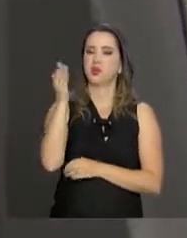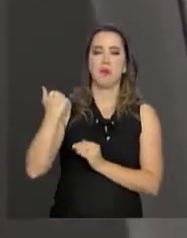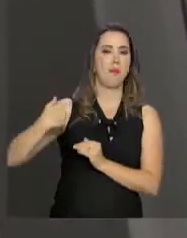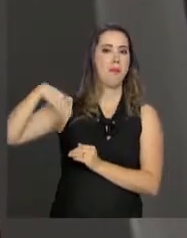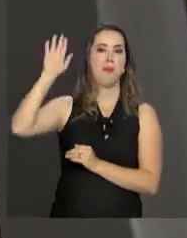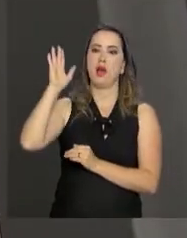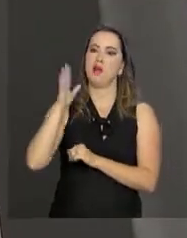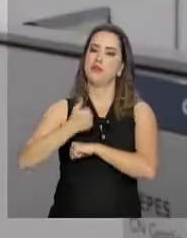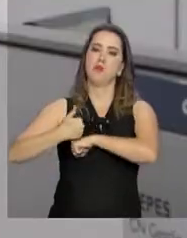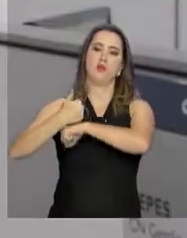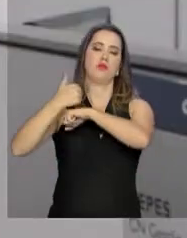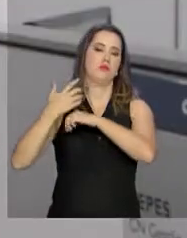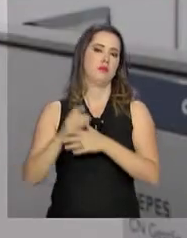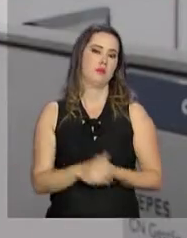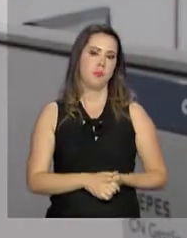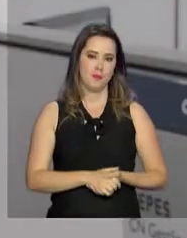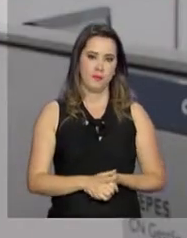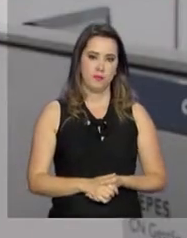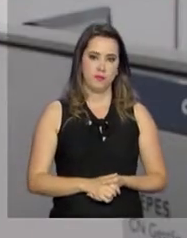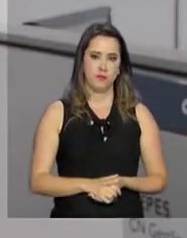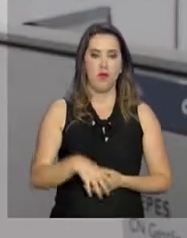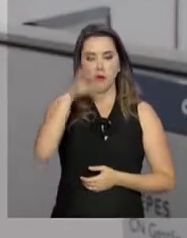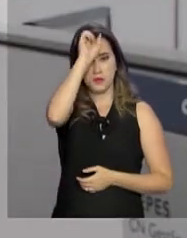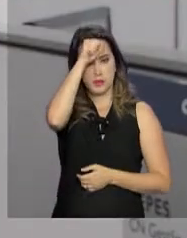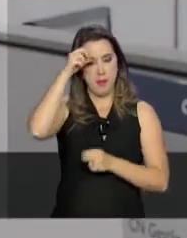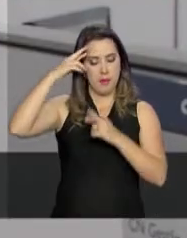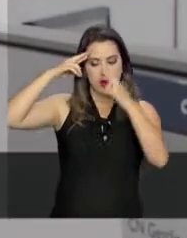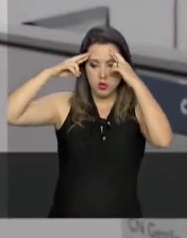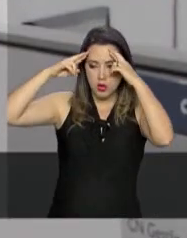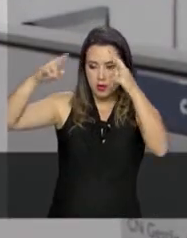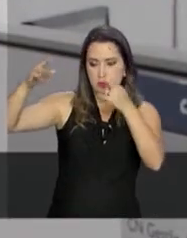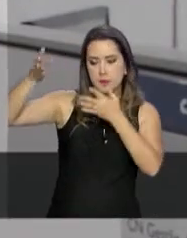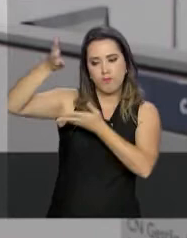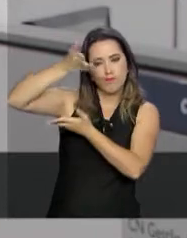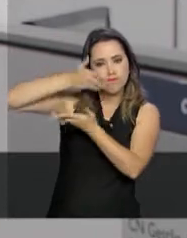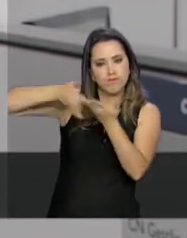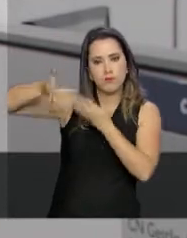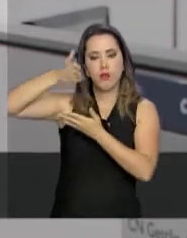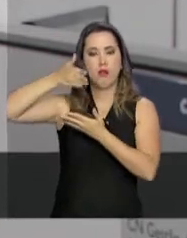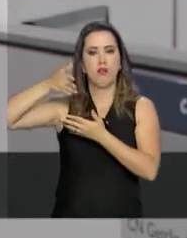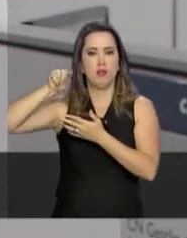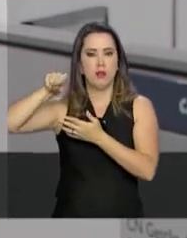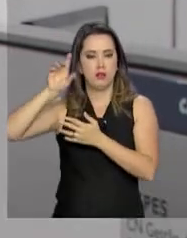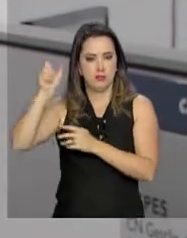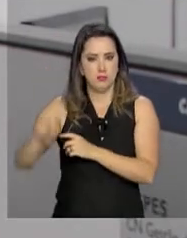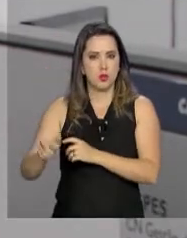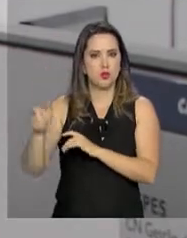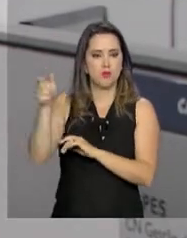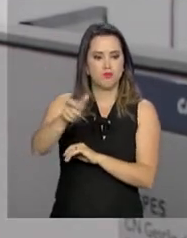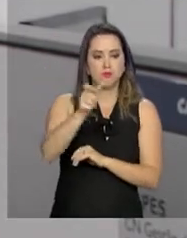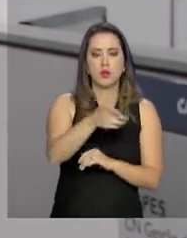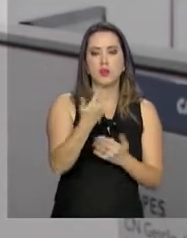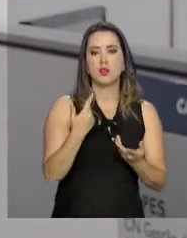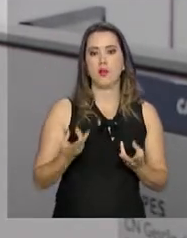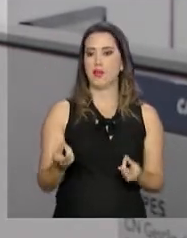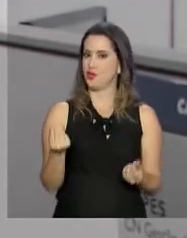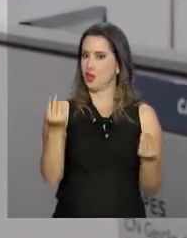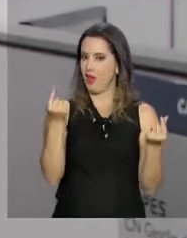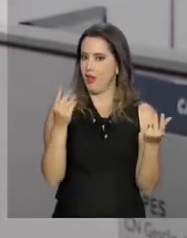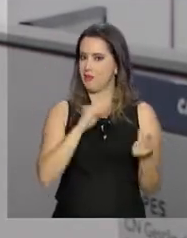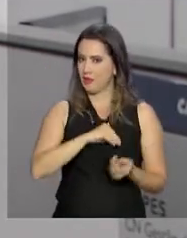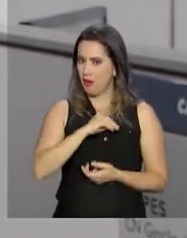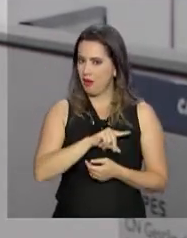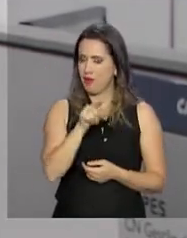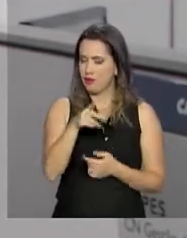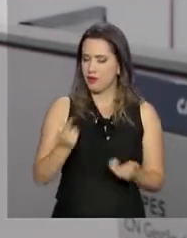além da profissional aprende ter respeito pelo outro convivência você em que agente financeiro né de você